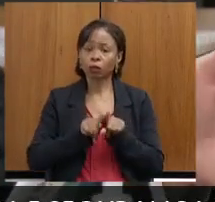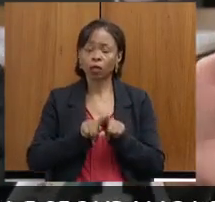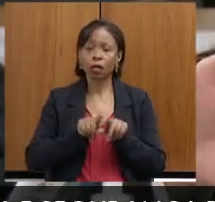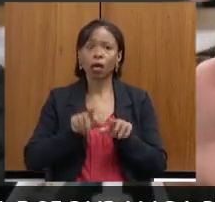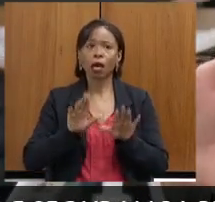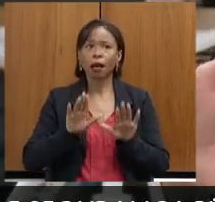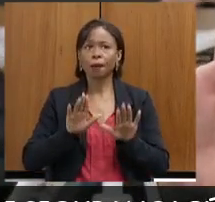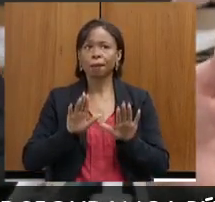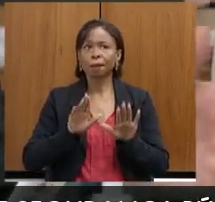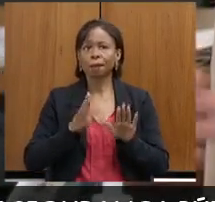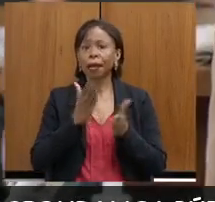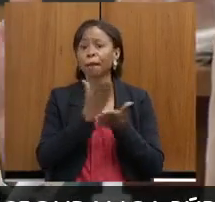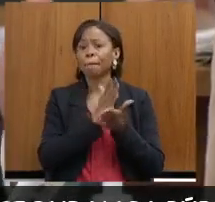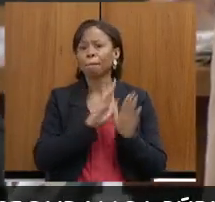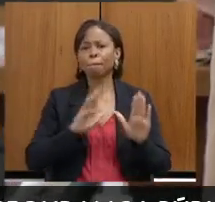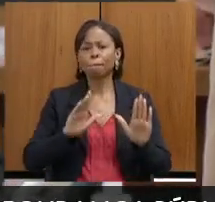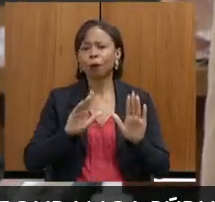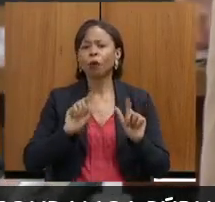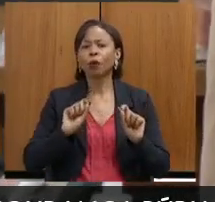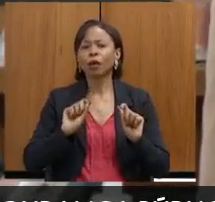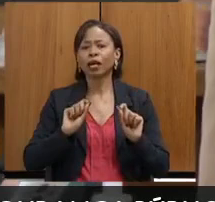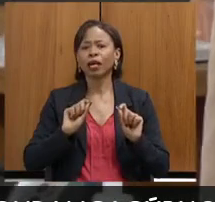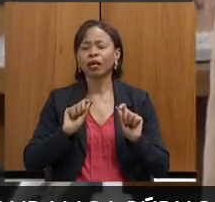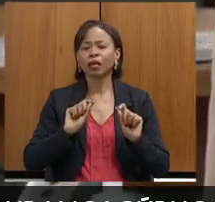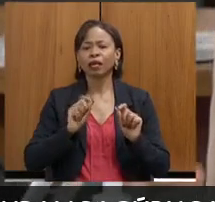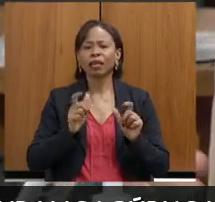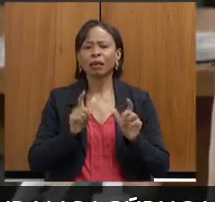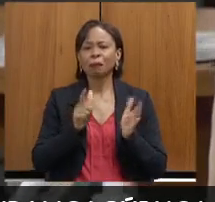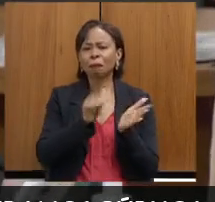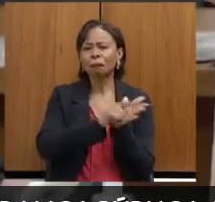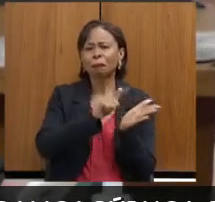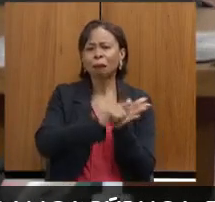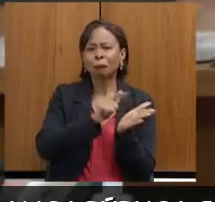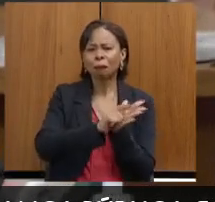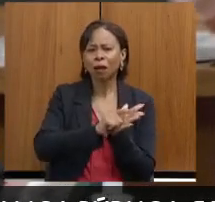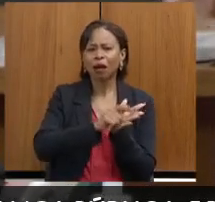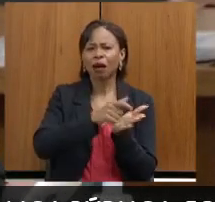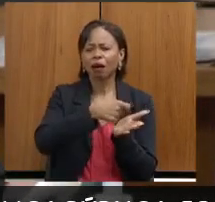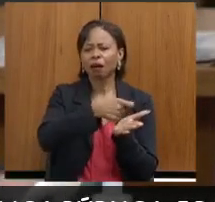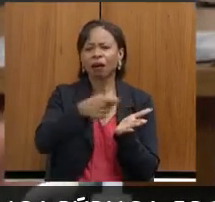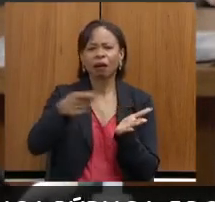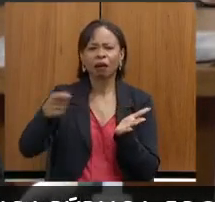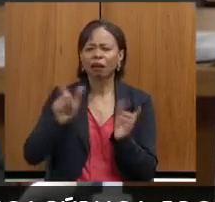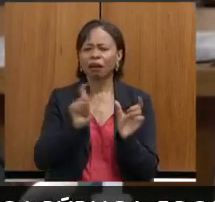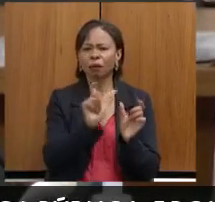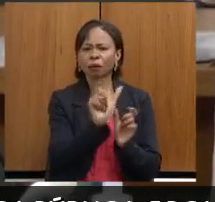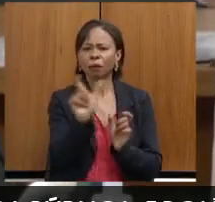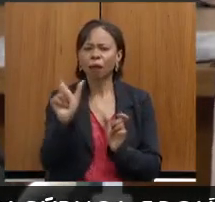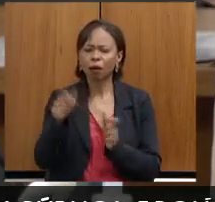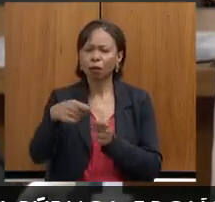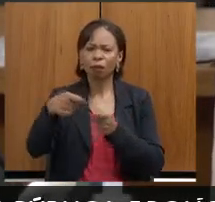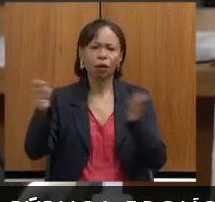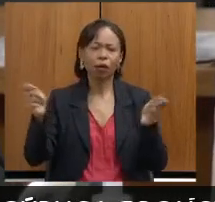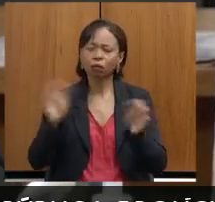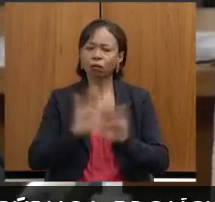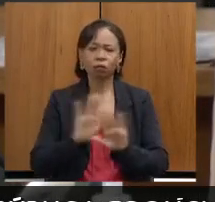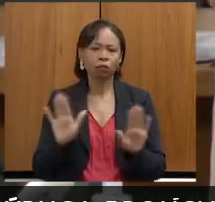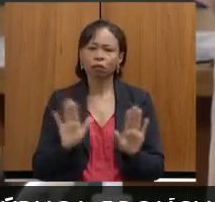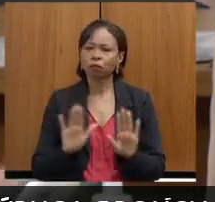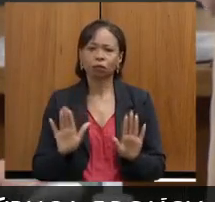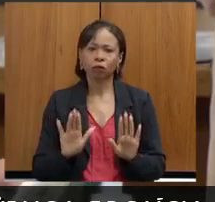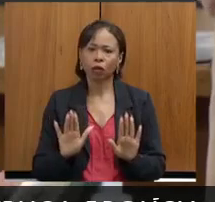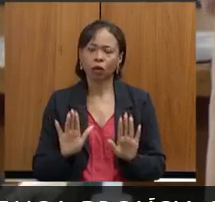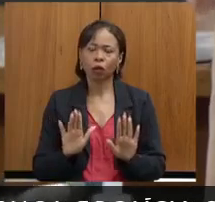mais a distribuição de cédulas por todo o estado correndo o risco de extravios então